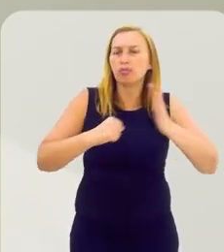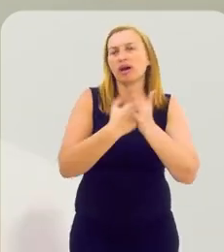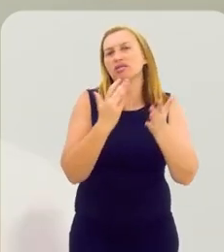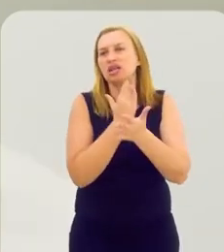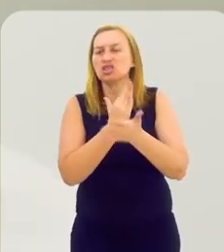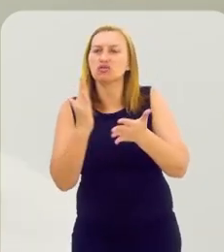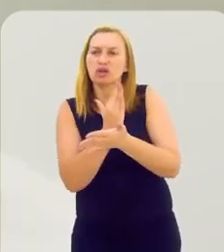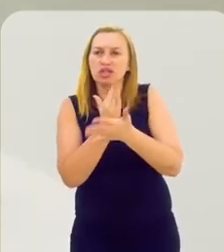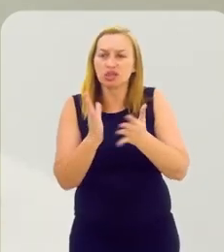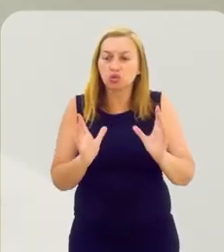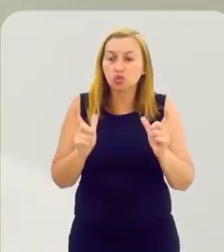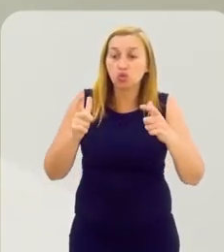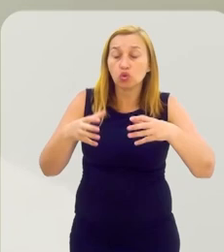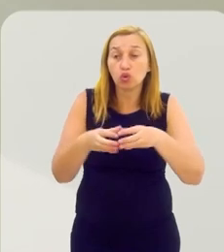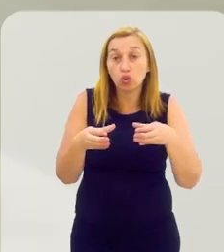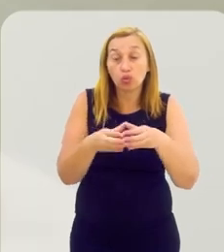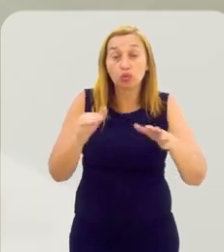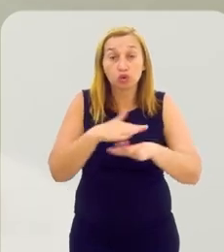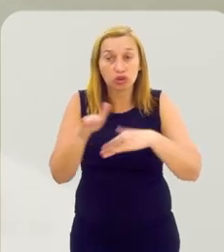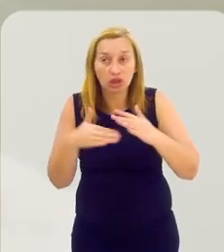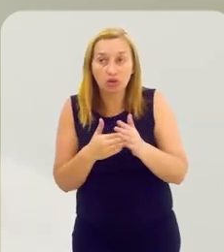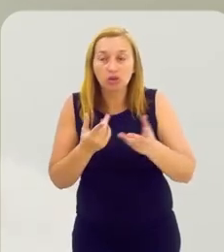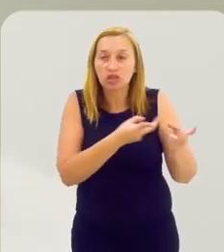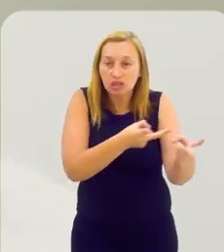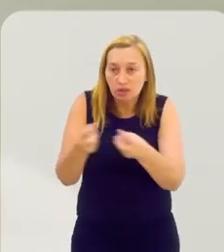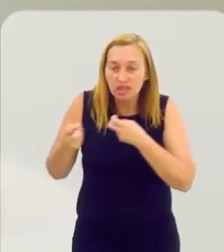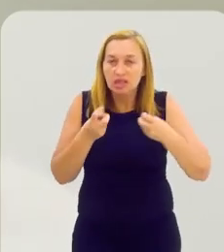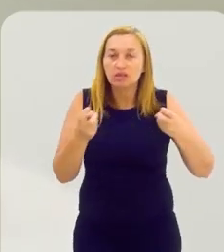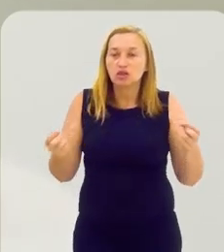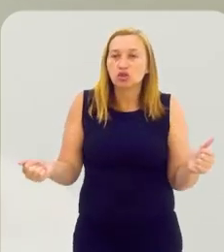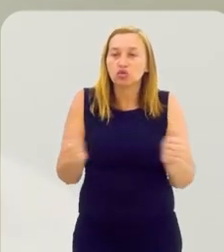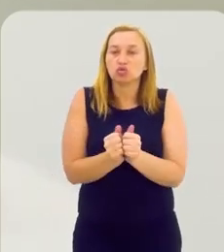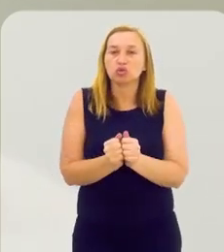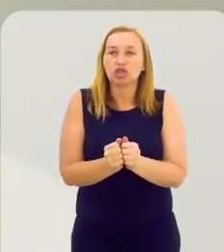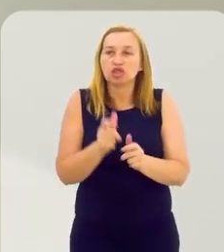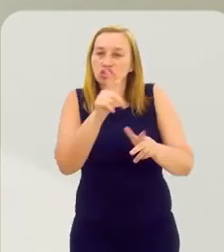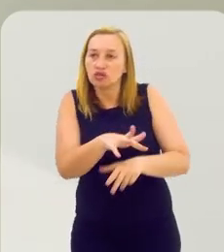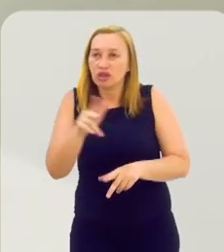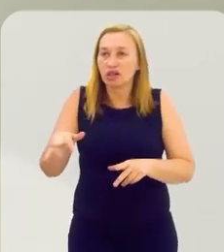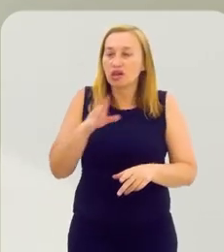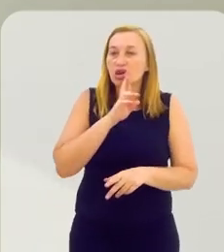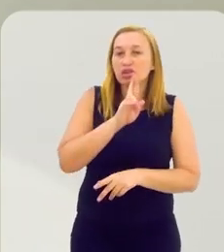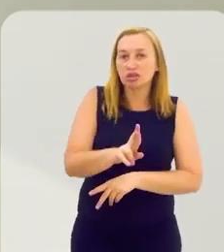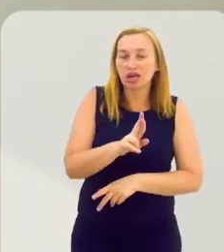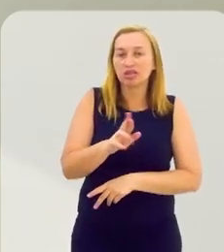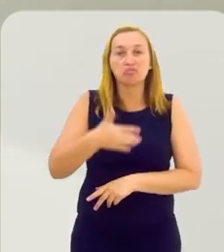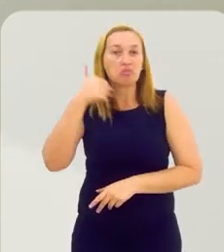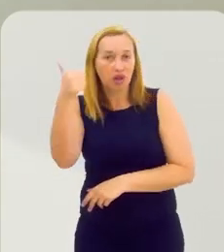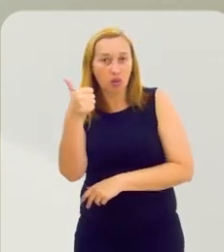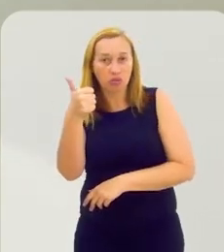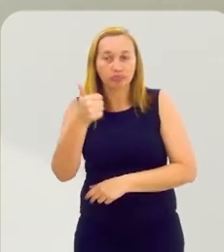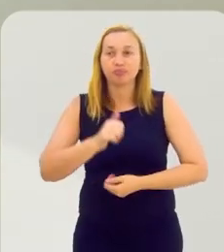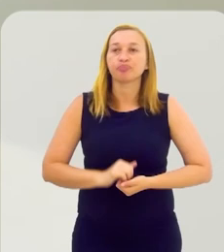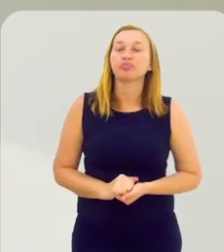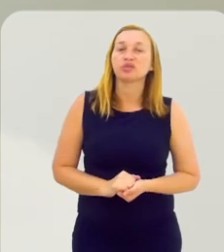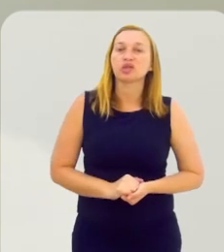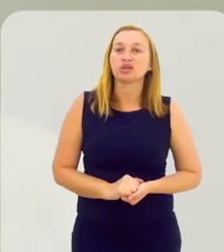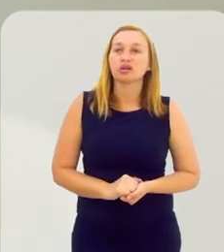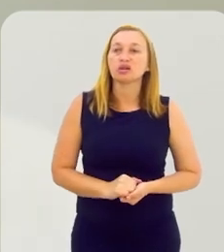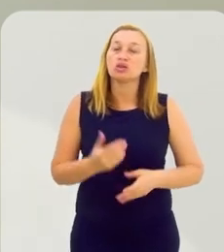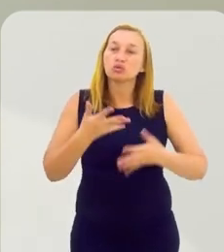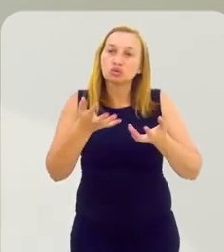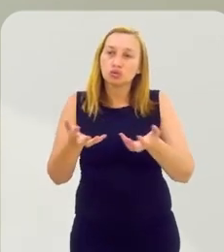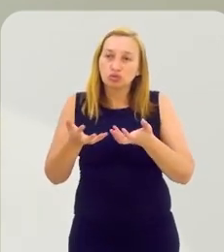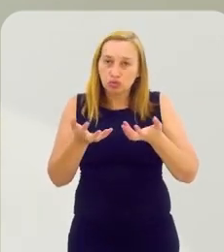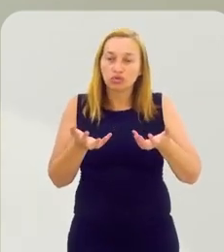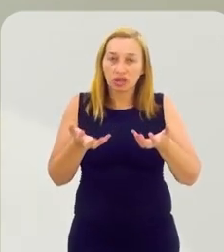vezes, numa cadeia. Então, quando a gente junta percepções diferentes, a gente consegue resultados muito, muito melhores. E o que todo mundo